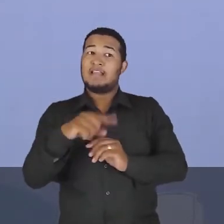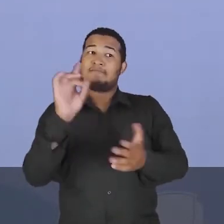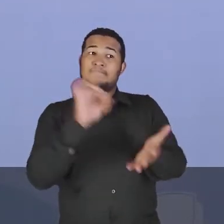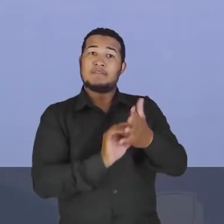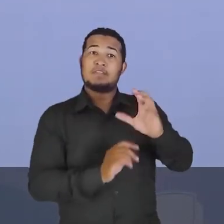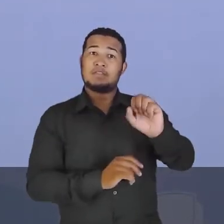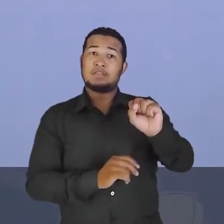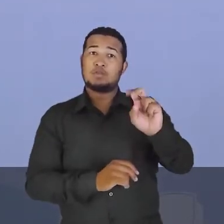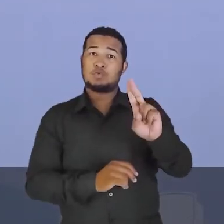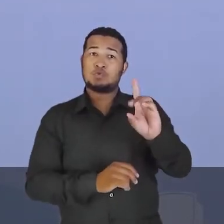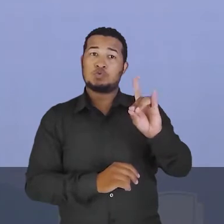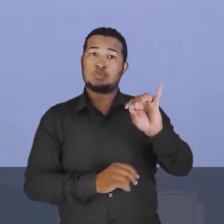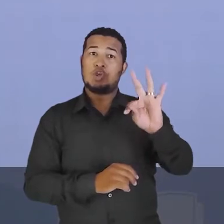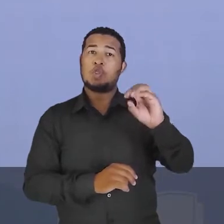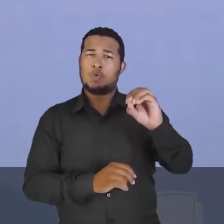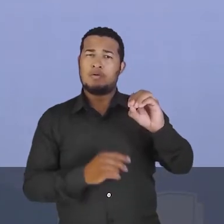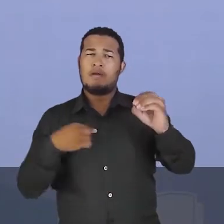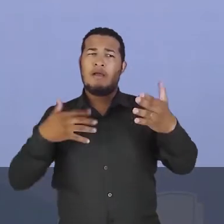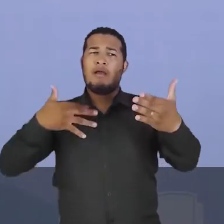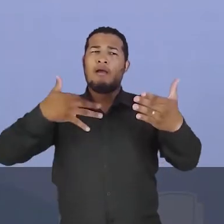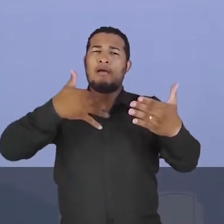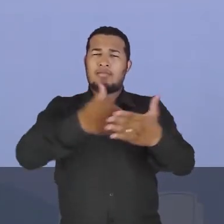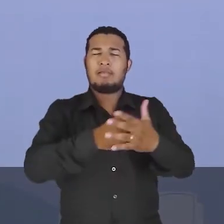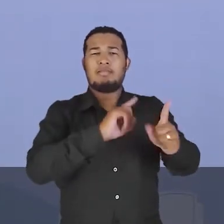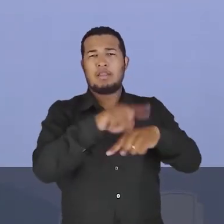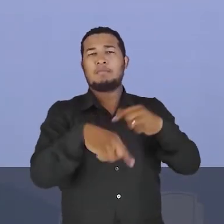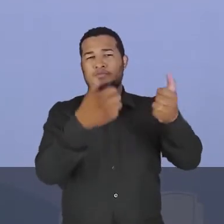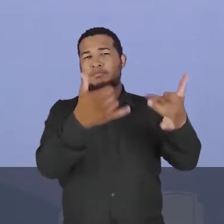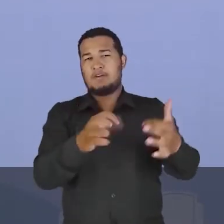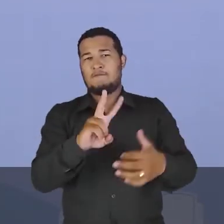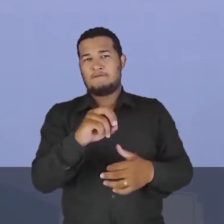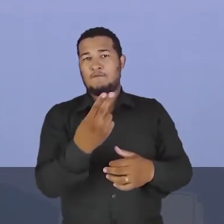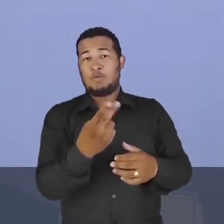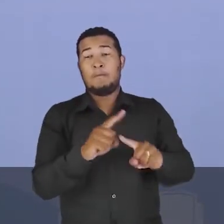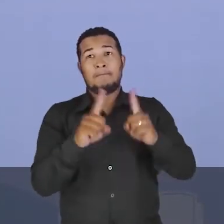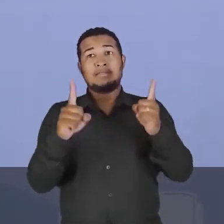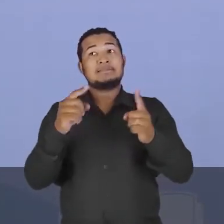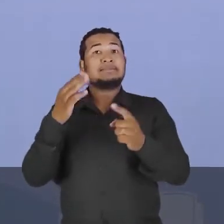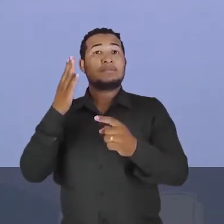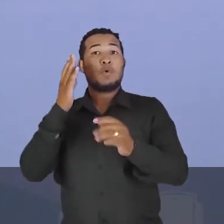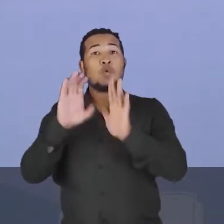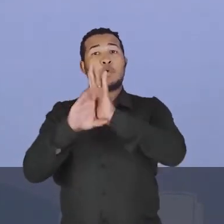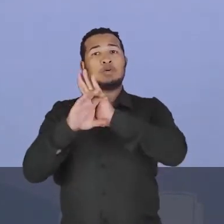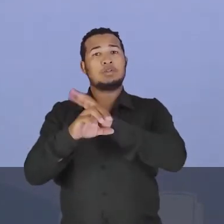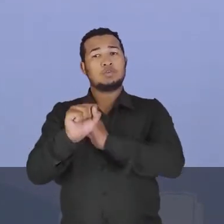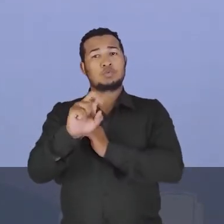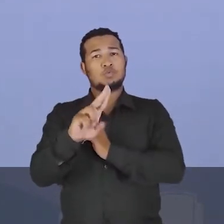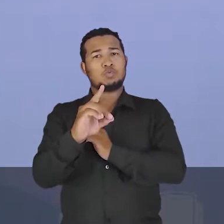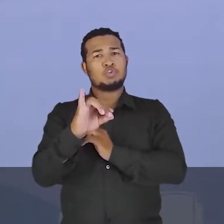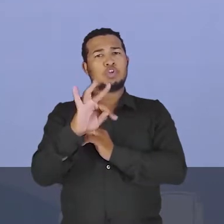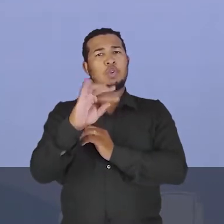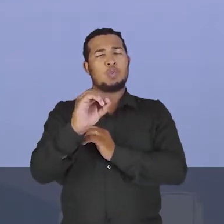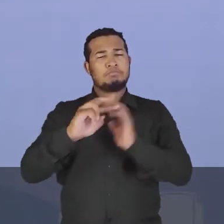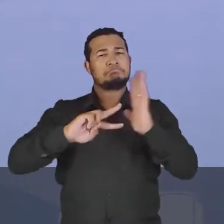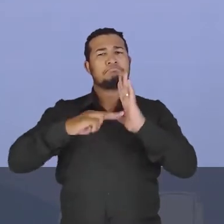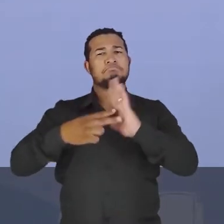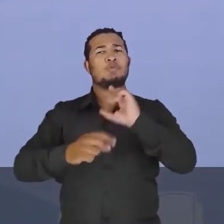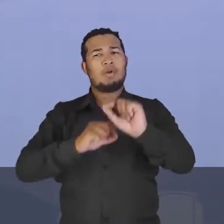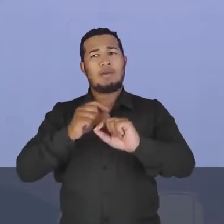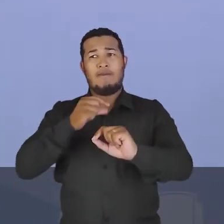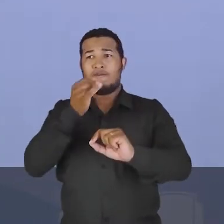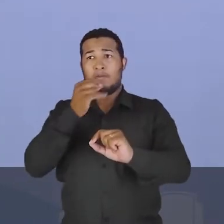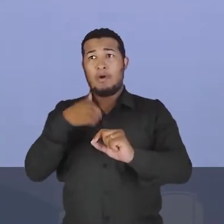isso até o ponto histórico que a gente vai chegar daqui a pouquinho. Mas a ideia de súdito é a ideia de você ser uma pessoa que